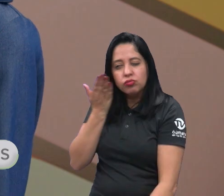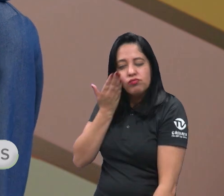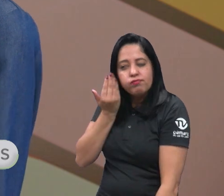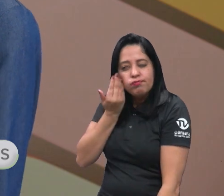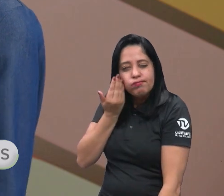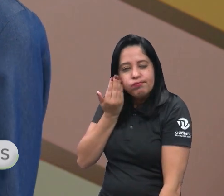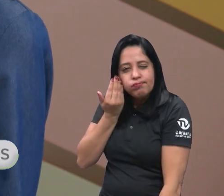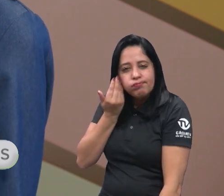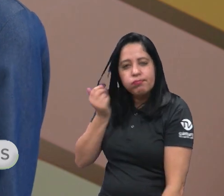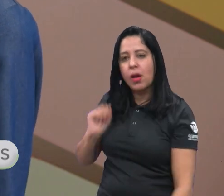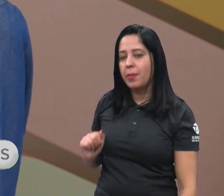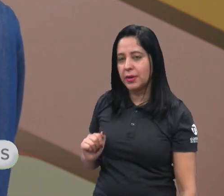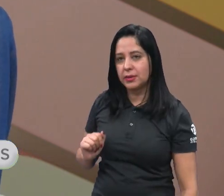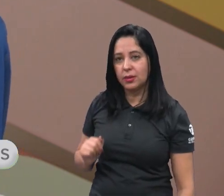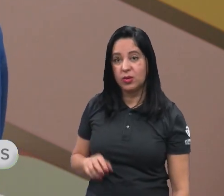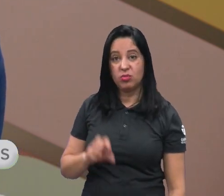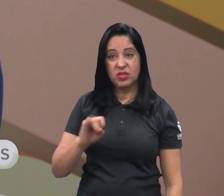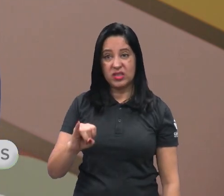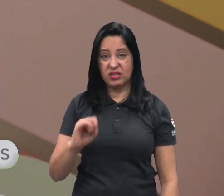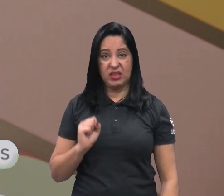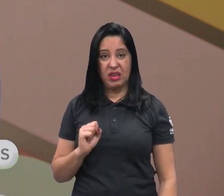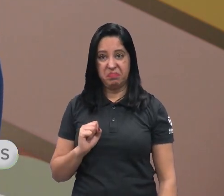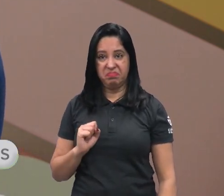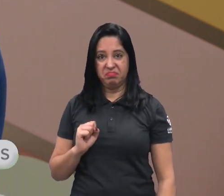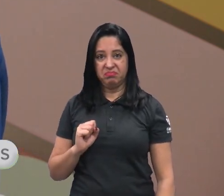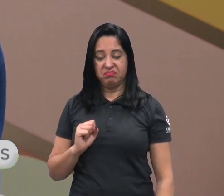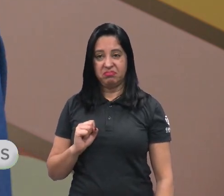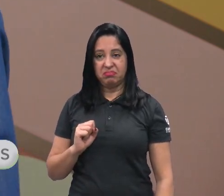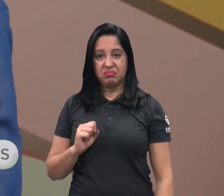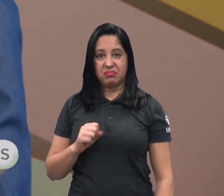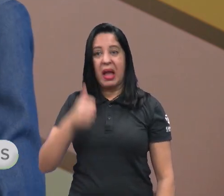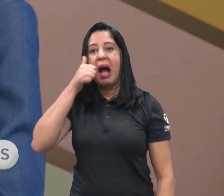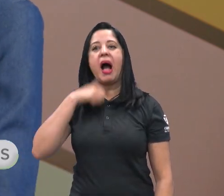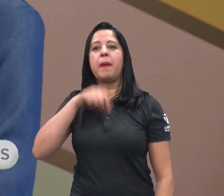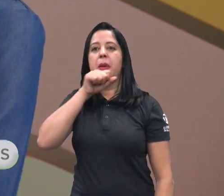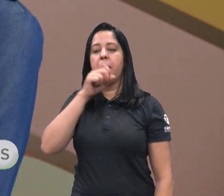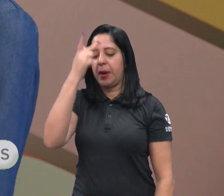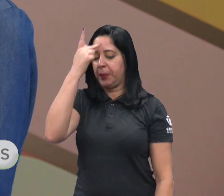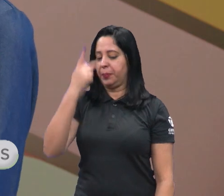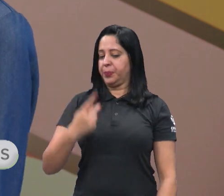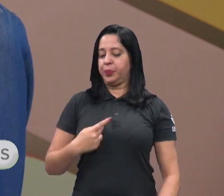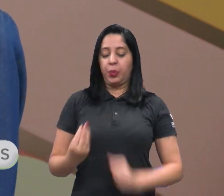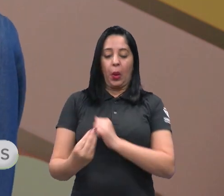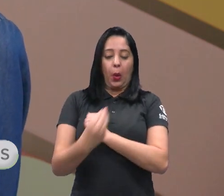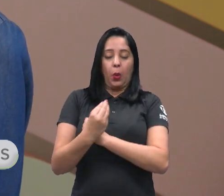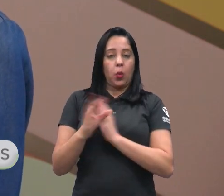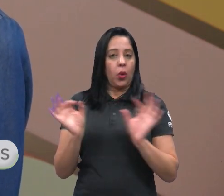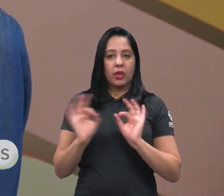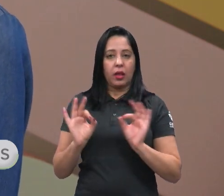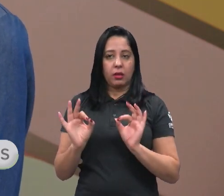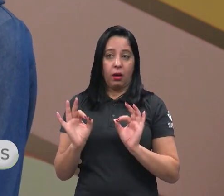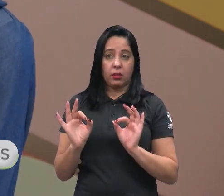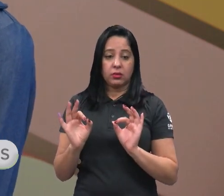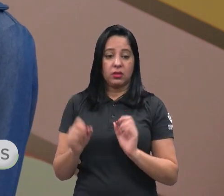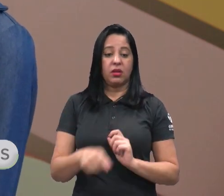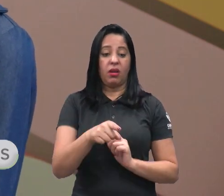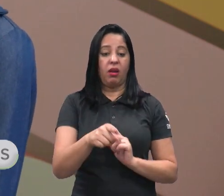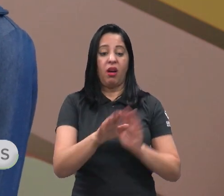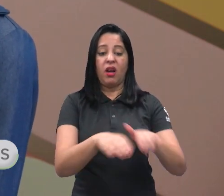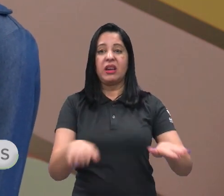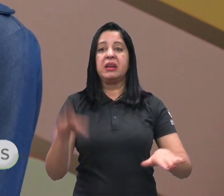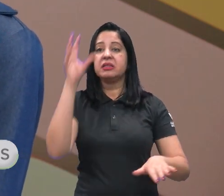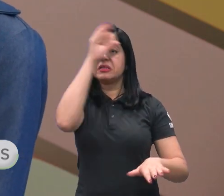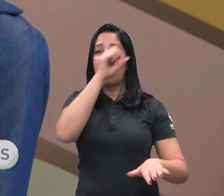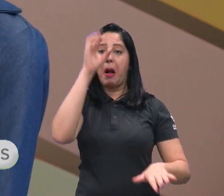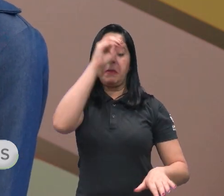se você não se prioriza, como que você quer que seu filho se priorize? Né? E ele vai começar a dar tudo que ele tem para os outros também. Então, isso é um